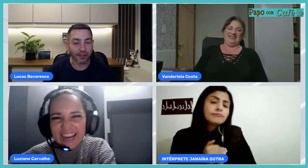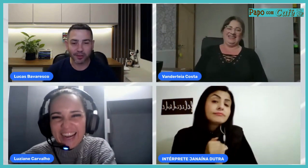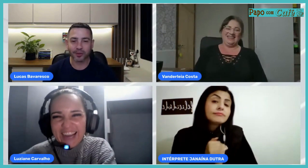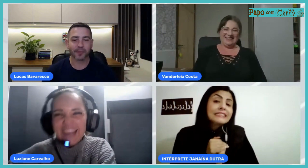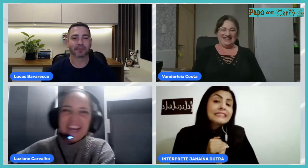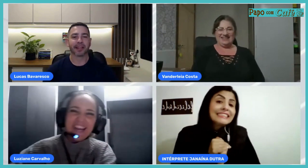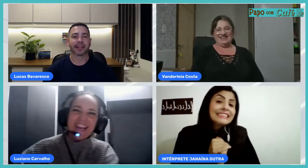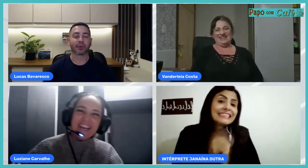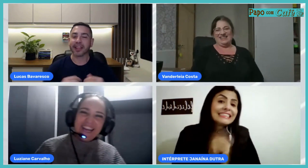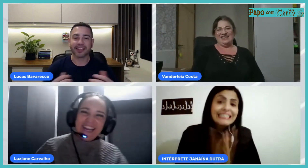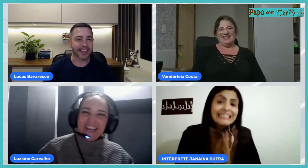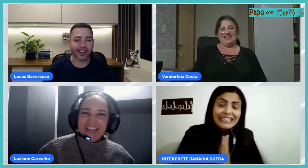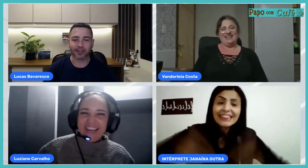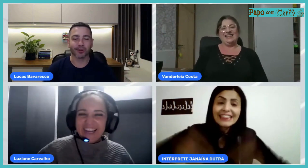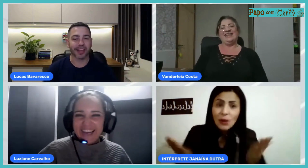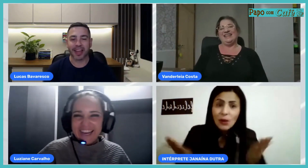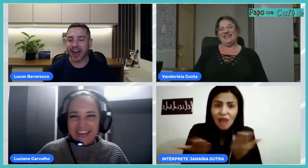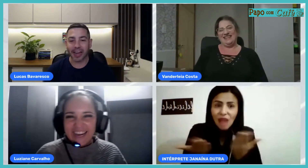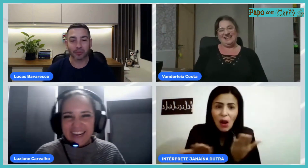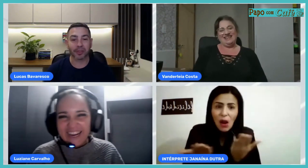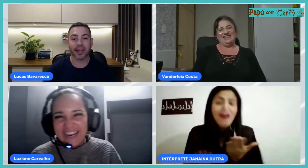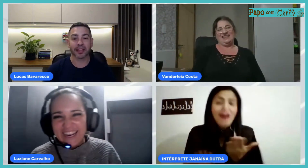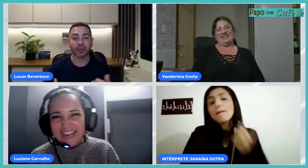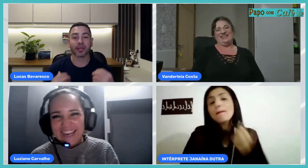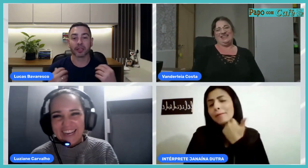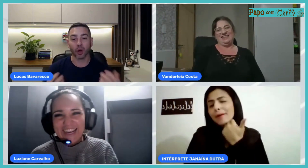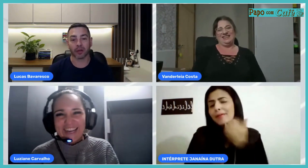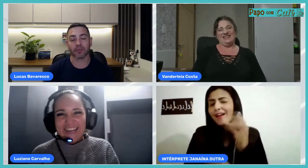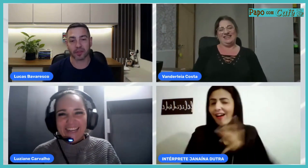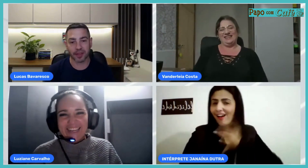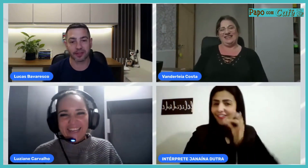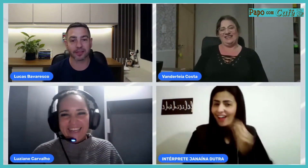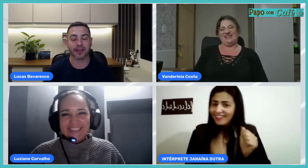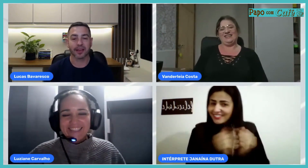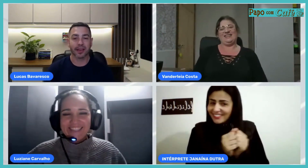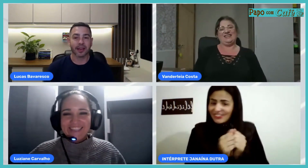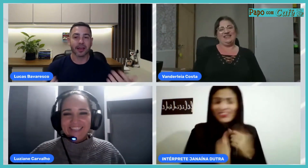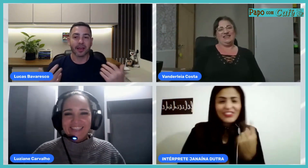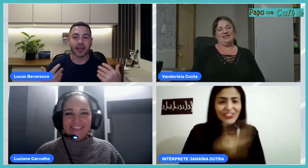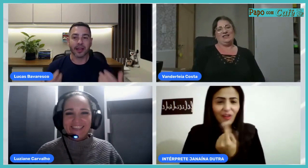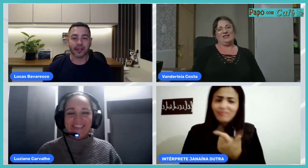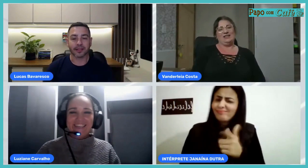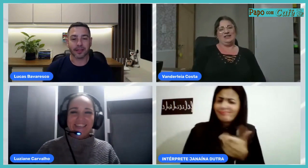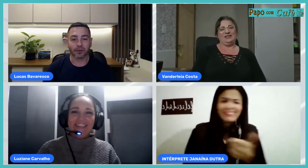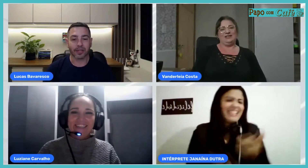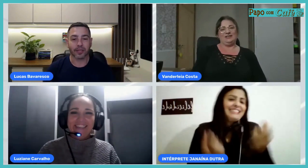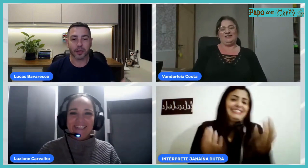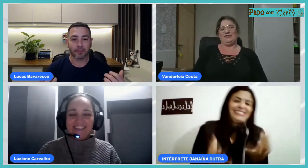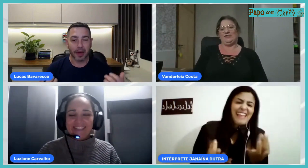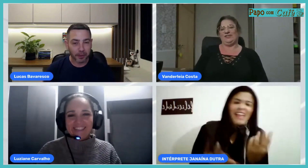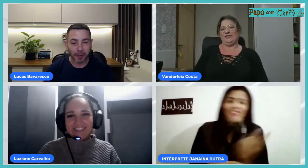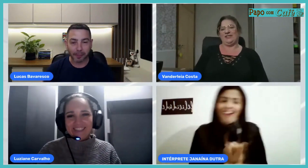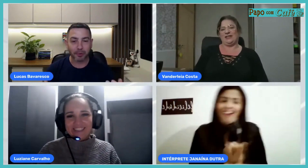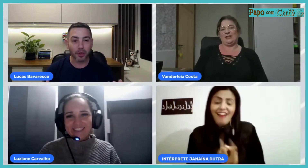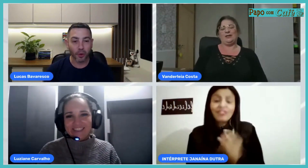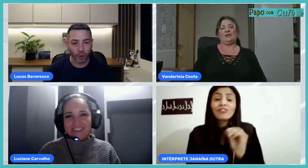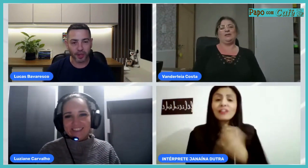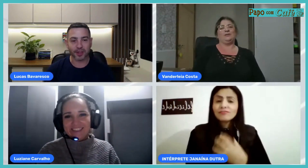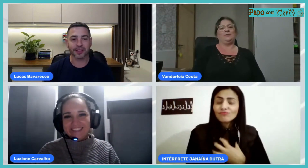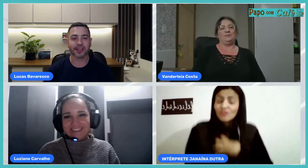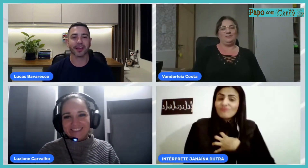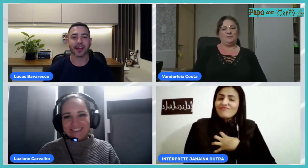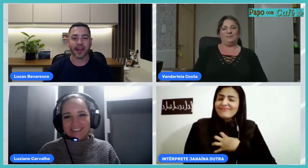é nosso, não tem certo, não tem errado, e tem aquilo que toca a vocês. E a intenção deste bate-papo